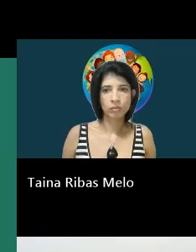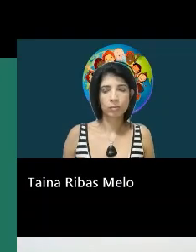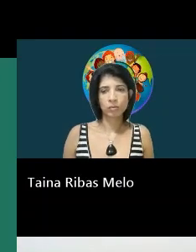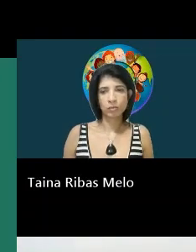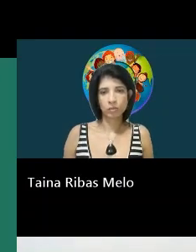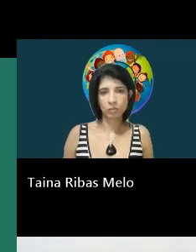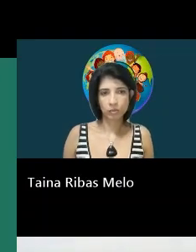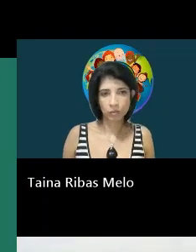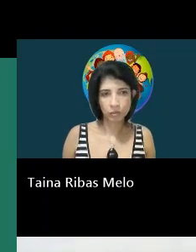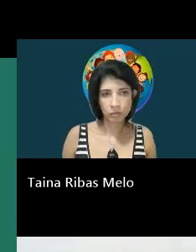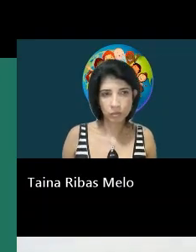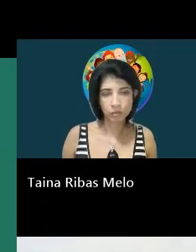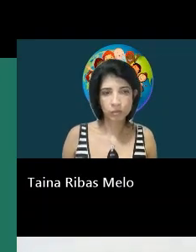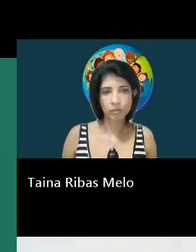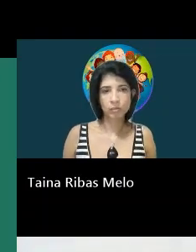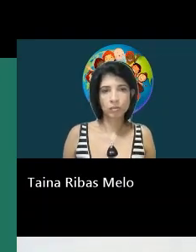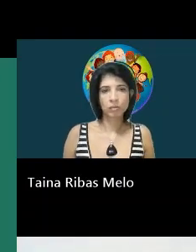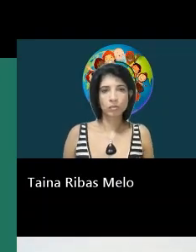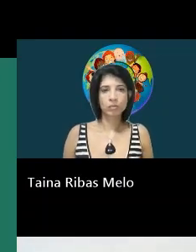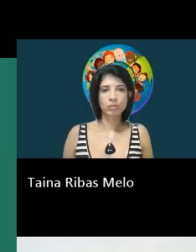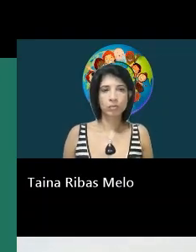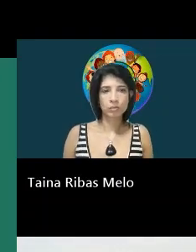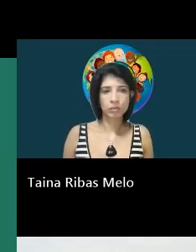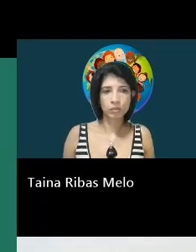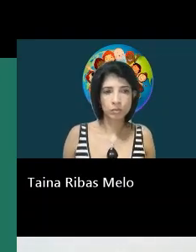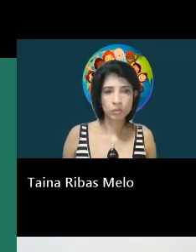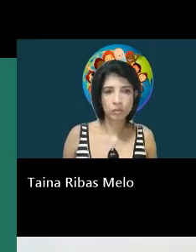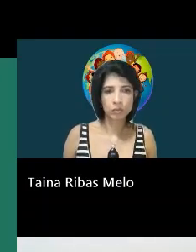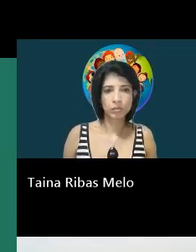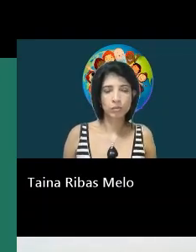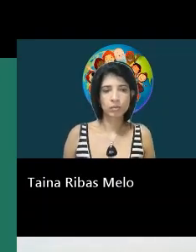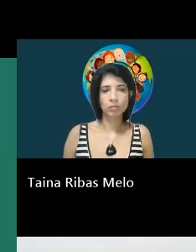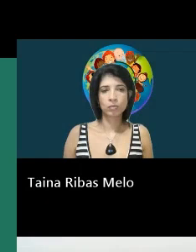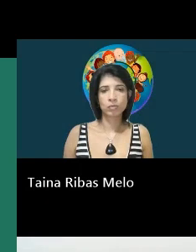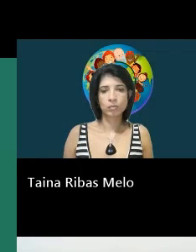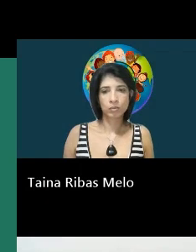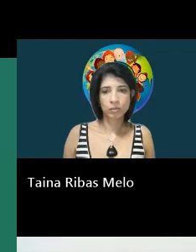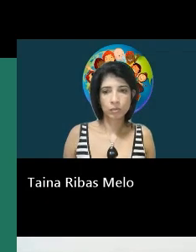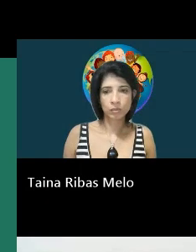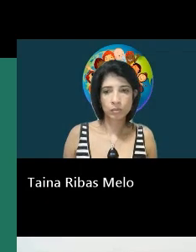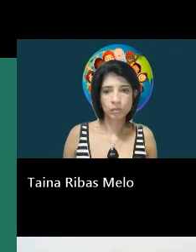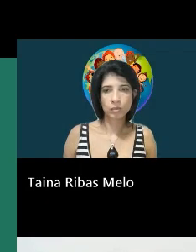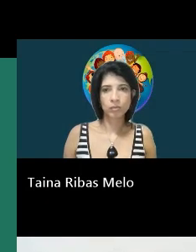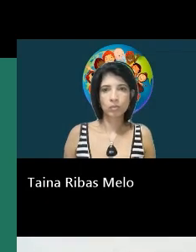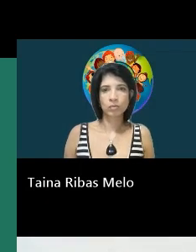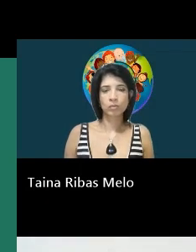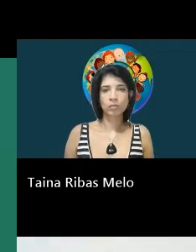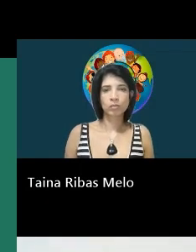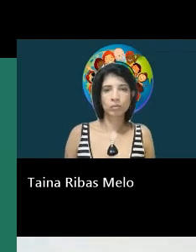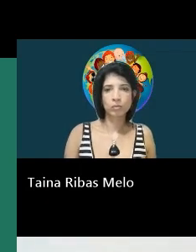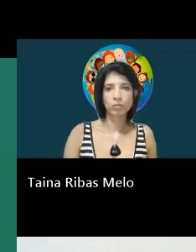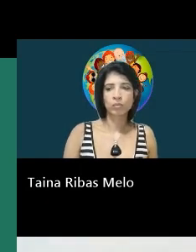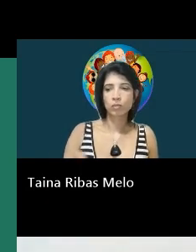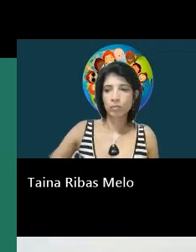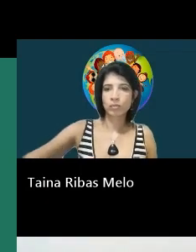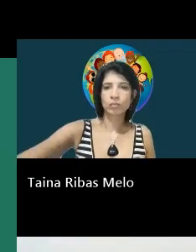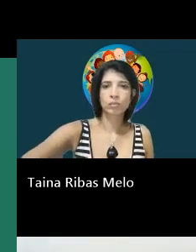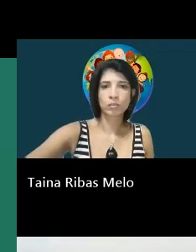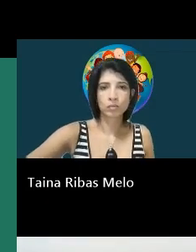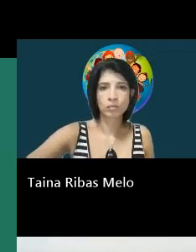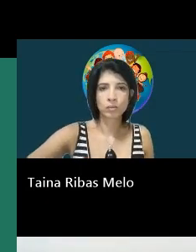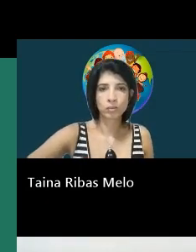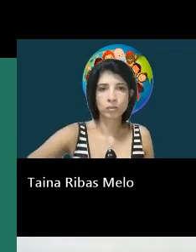essa redução. E como conclusão, esse instrumento auxiliará profissionais de saúde a identificar precocemente